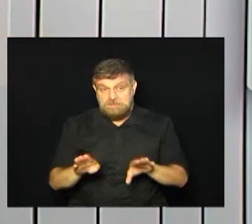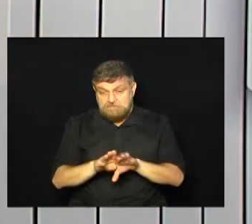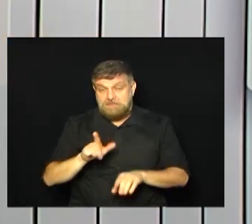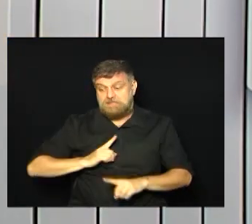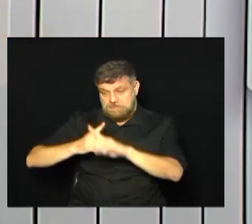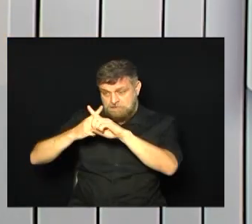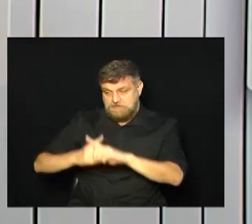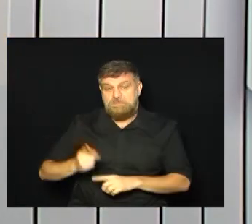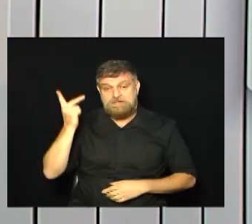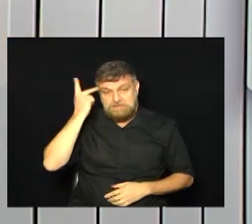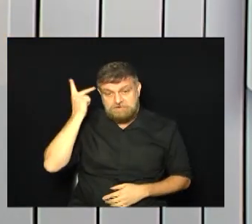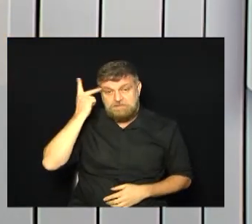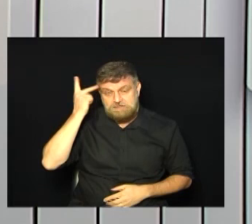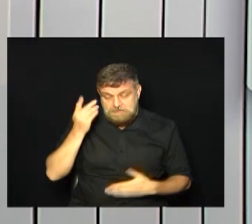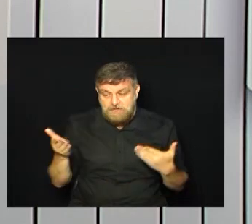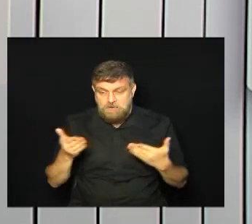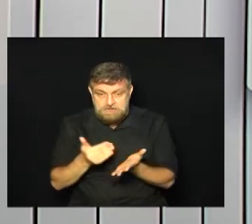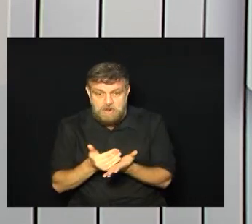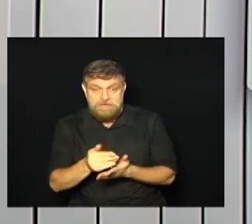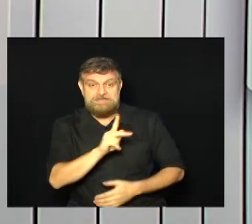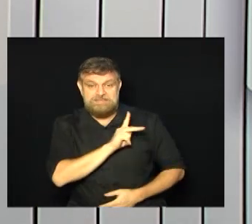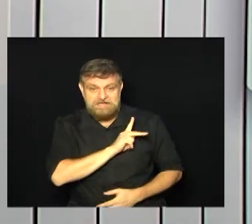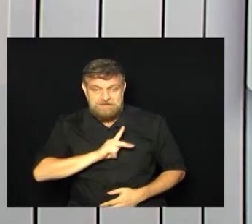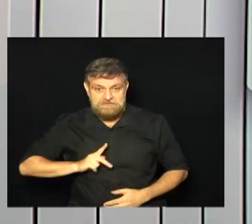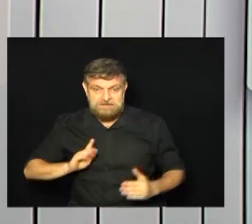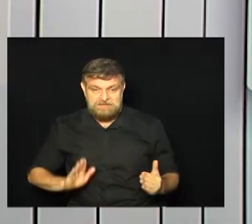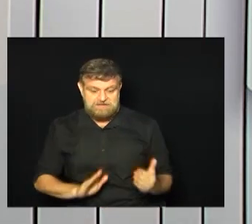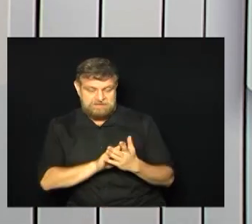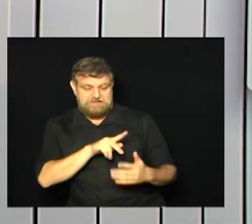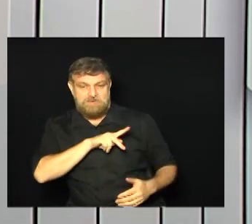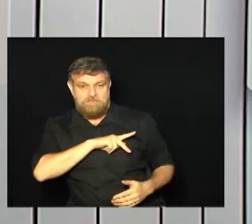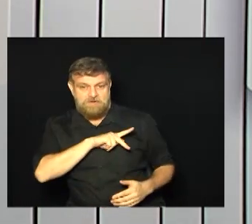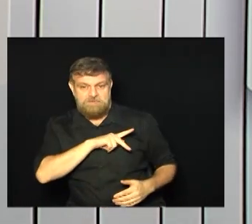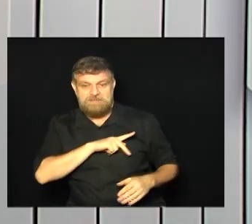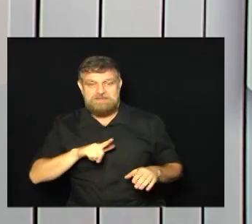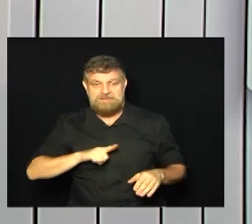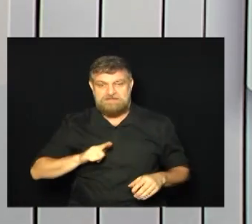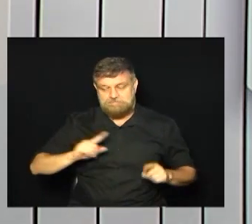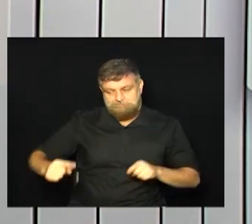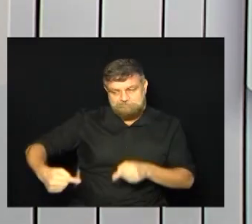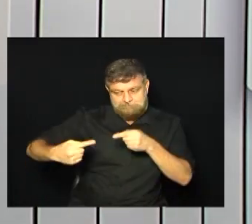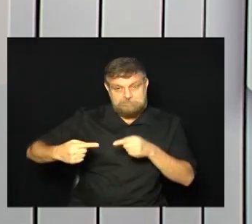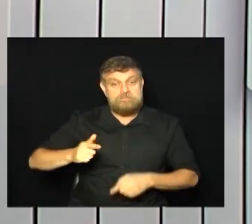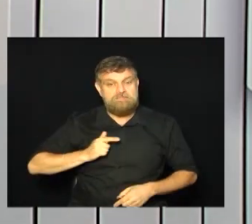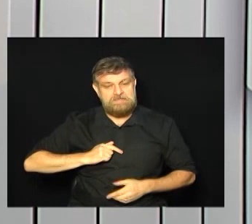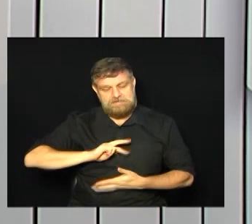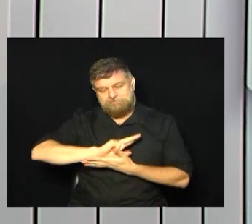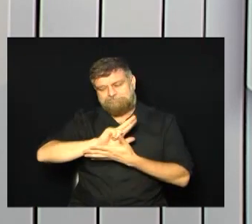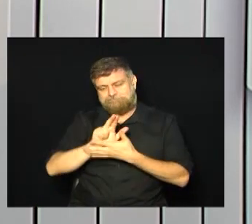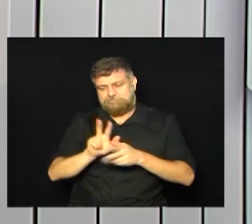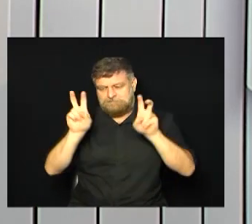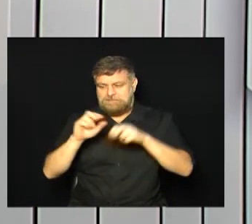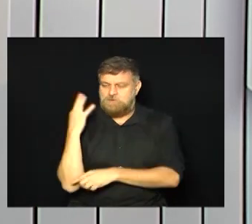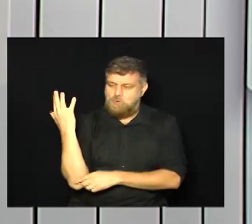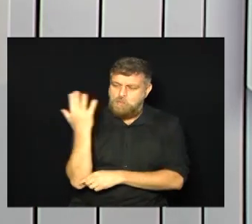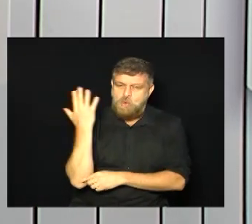Campeonato Paulista também, viu? Hoje é a estreia da Ponte Preta diante do Palmeiras. Vamos falar sobre este grande jogo. Tem muitos assuntos, previsão